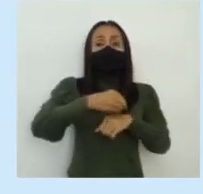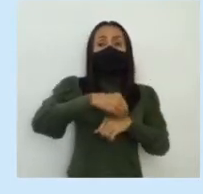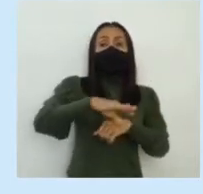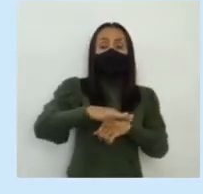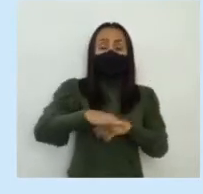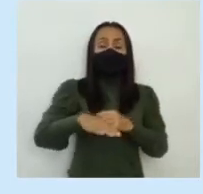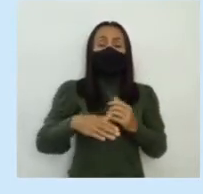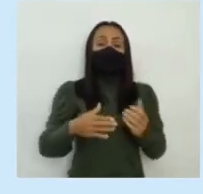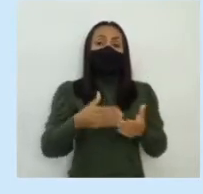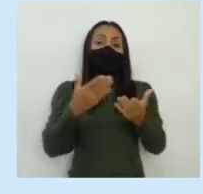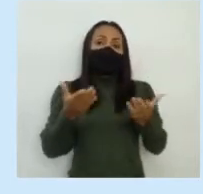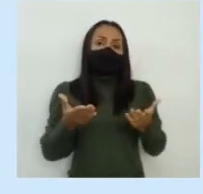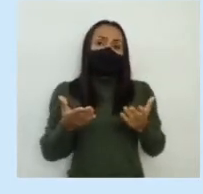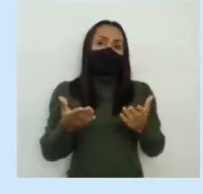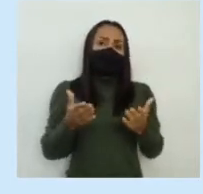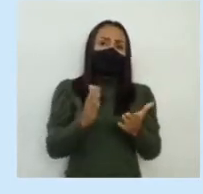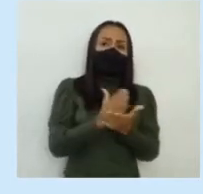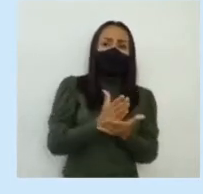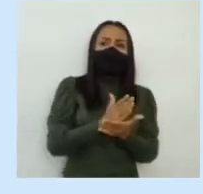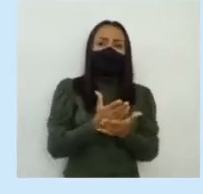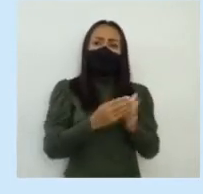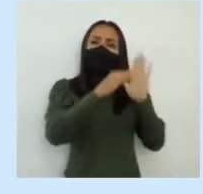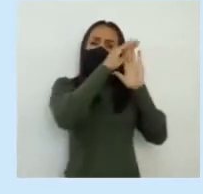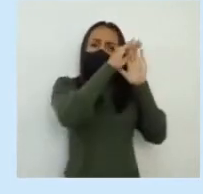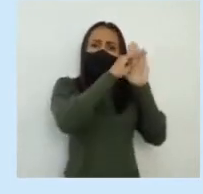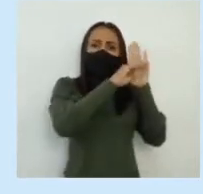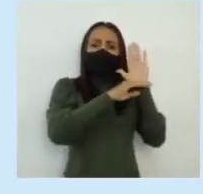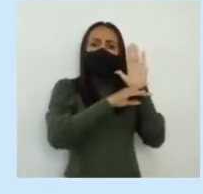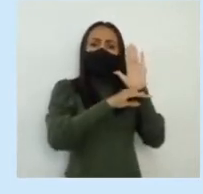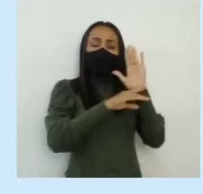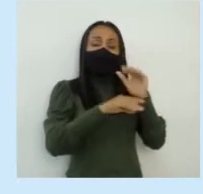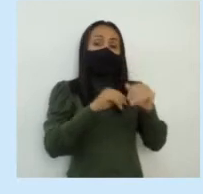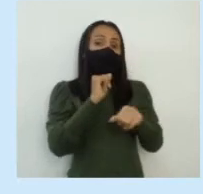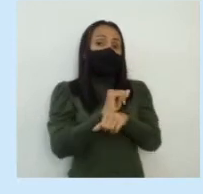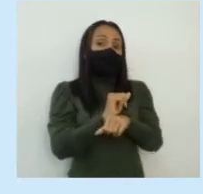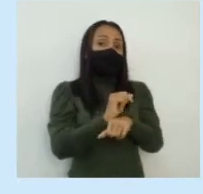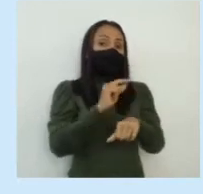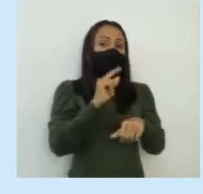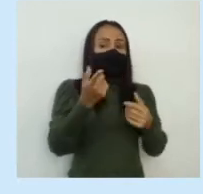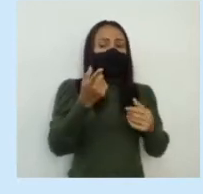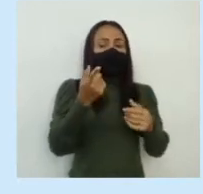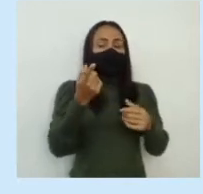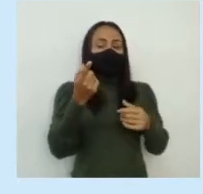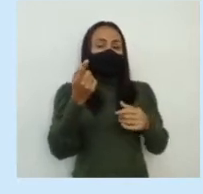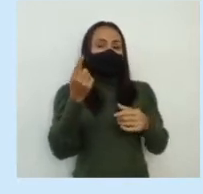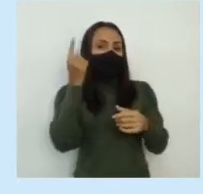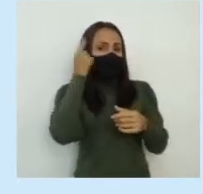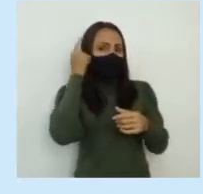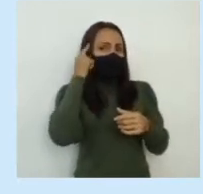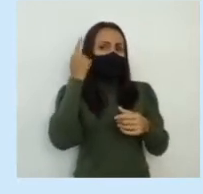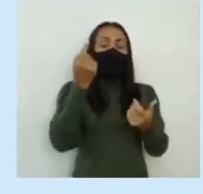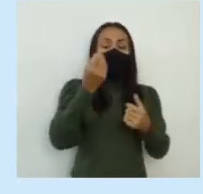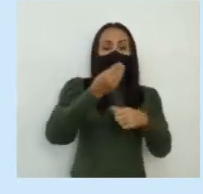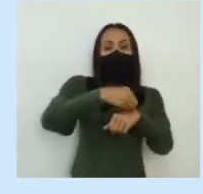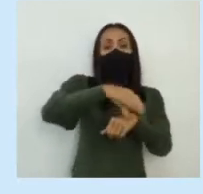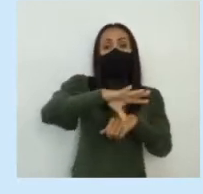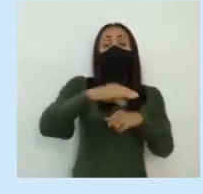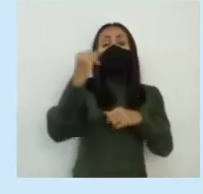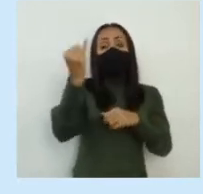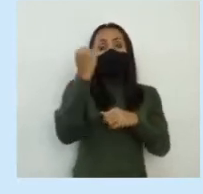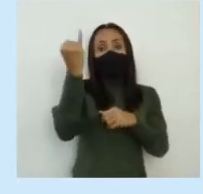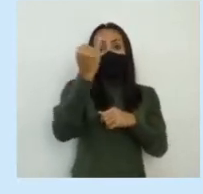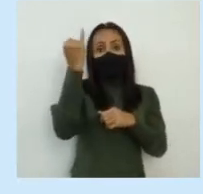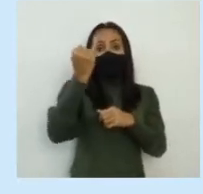chegando, aquela mensagem veio, alguém planejou, alguém parou para pensar naquela mensagem. Então, assim, é importante a gente